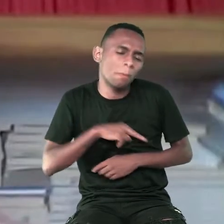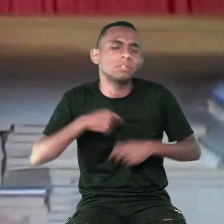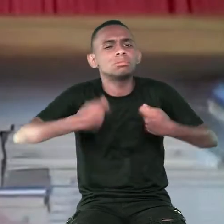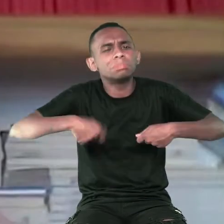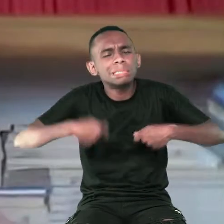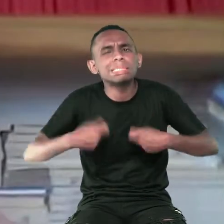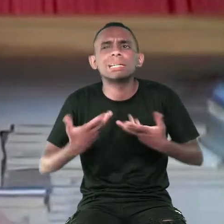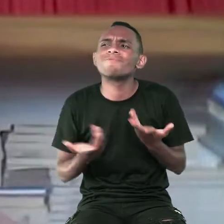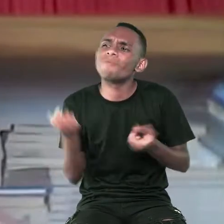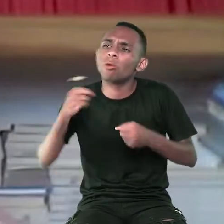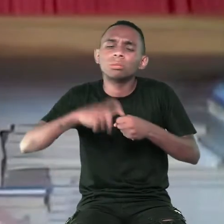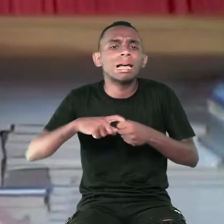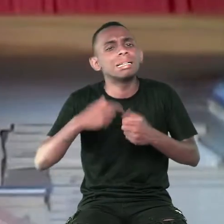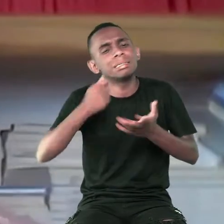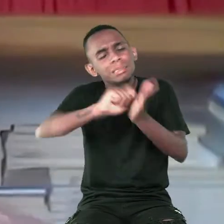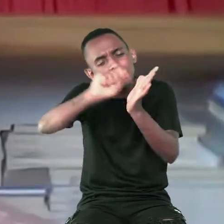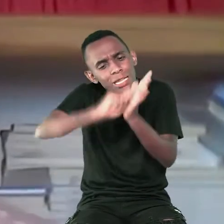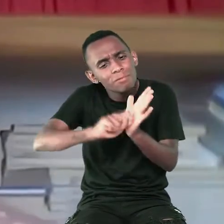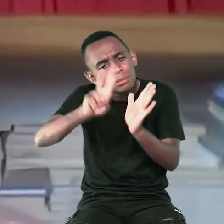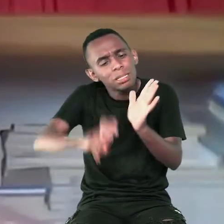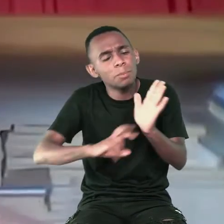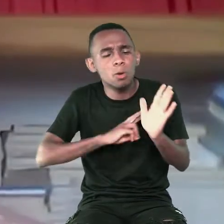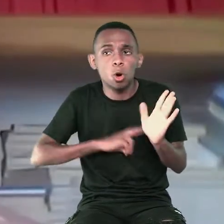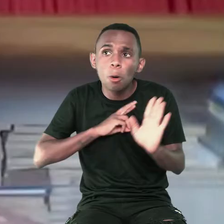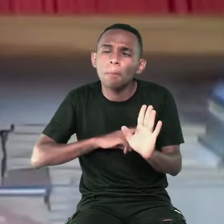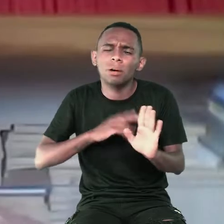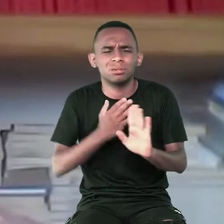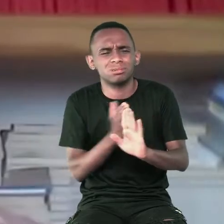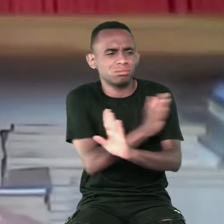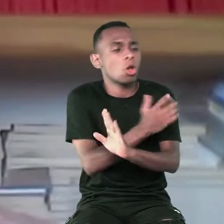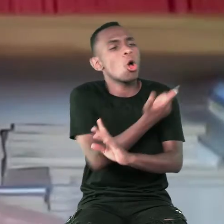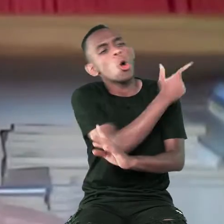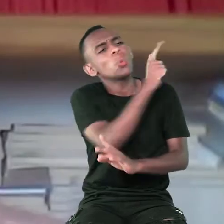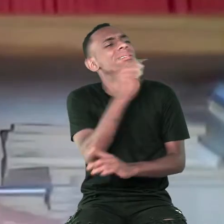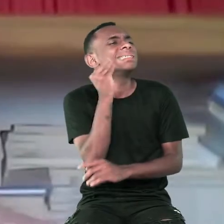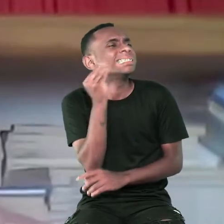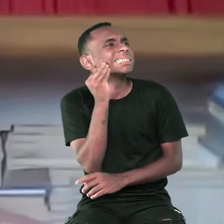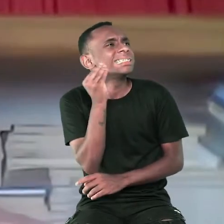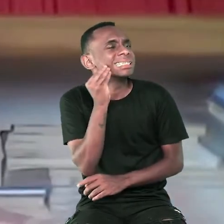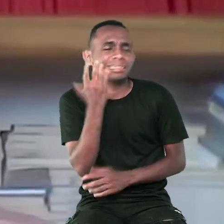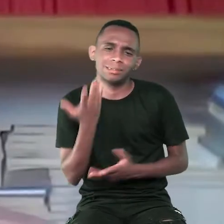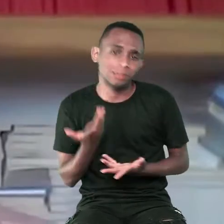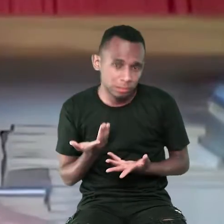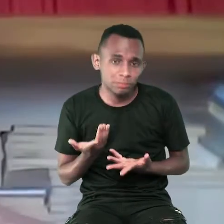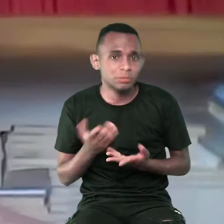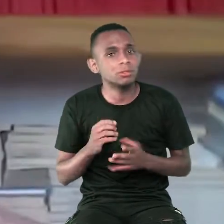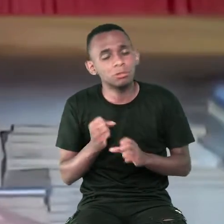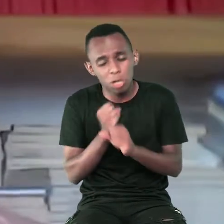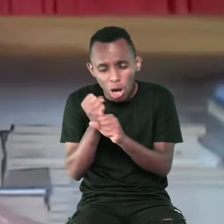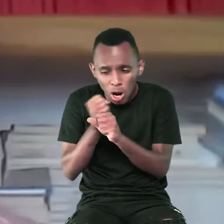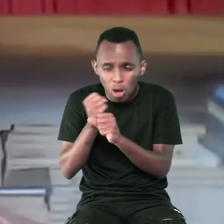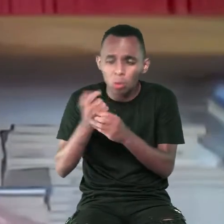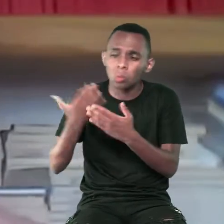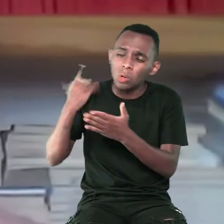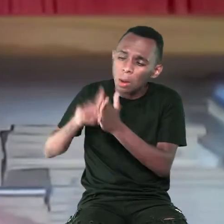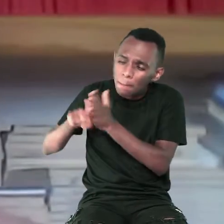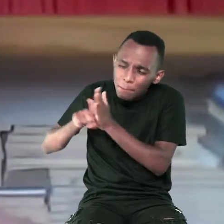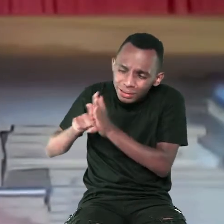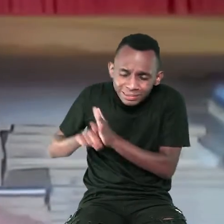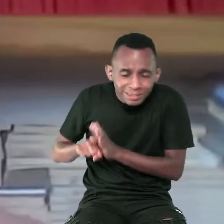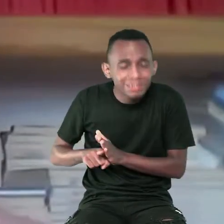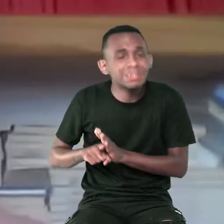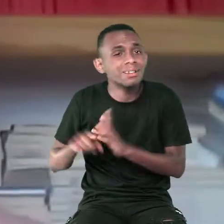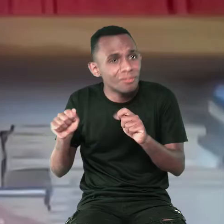essa necessidade de voltar a esse gênero. E eu tinha feito outras tentativas. Há alguns anos eu fiz pesquisa,